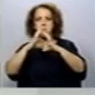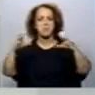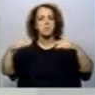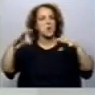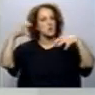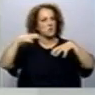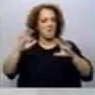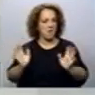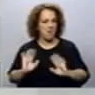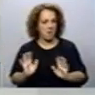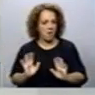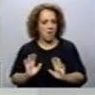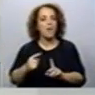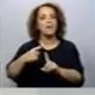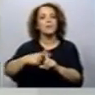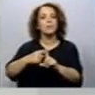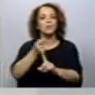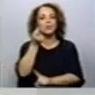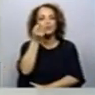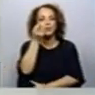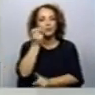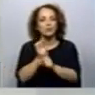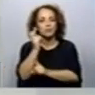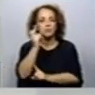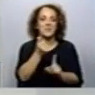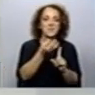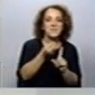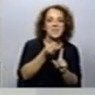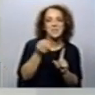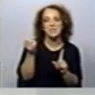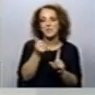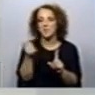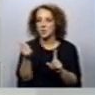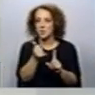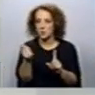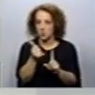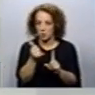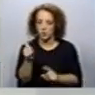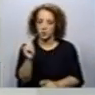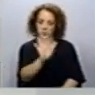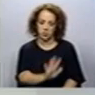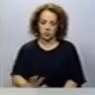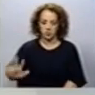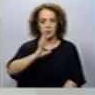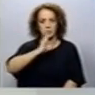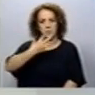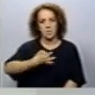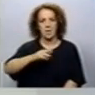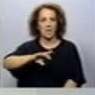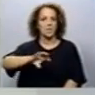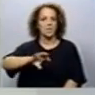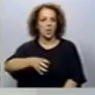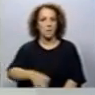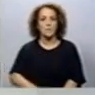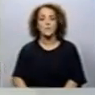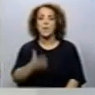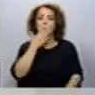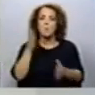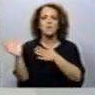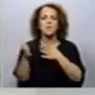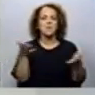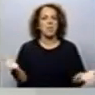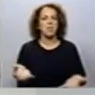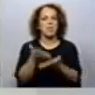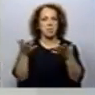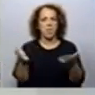as temperaturas a subir ligeiramente, a variar entre os 20 e os 22 graus em toda a região. O vento é, em geral, fraco, a predominar